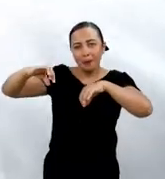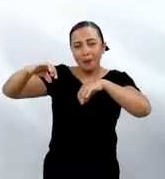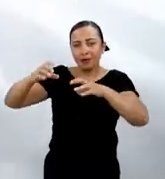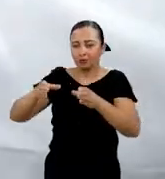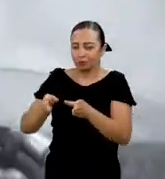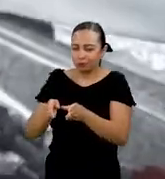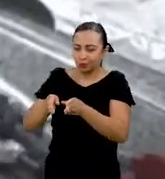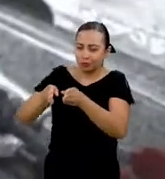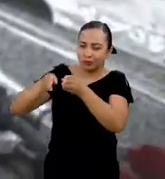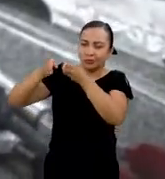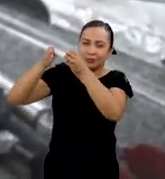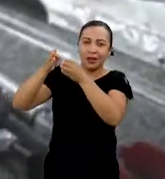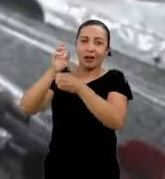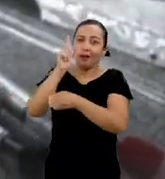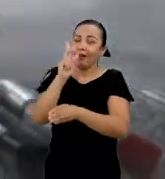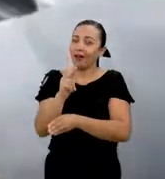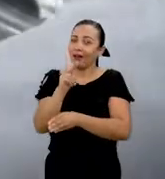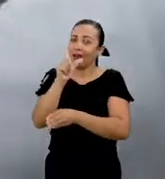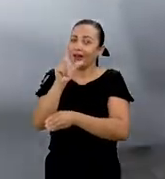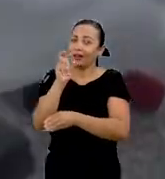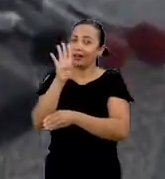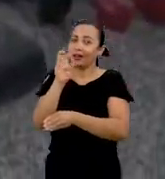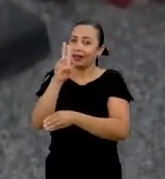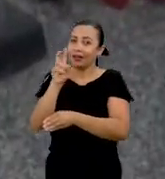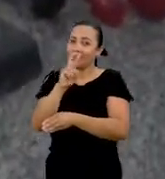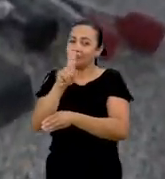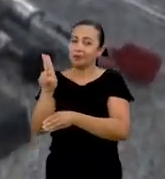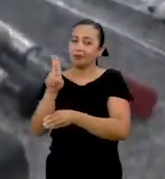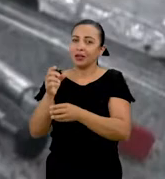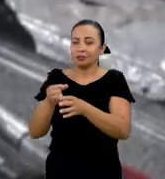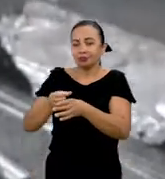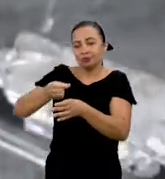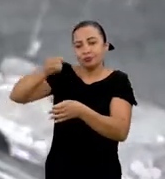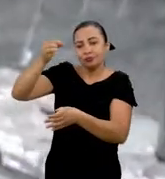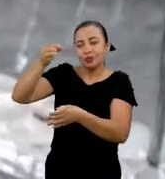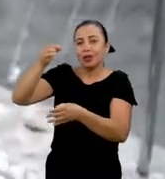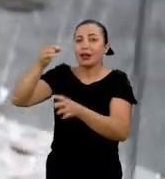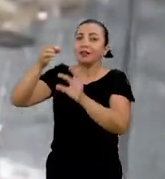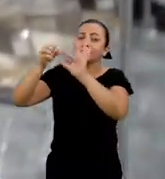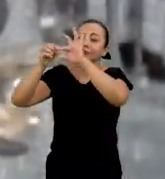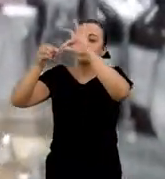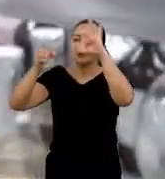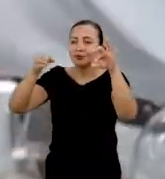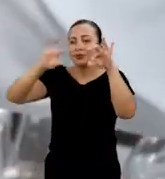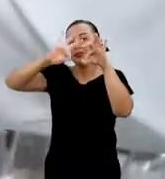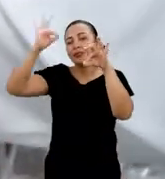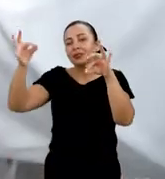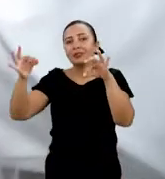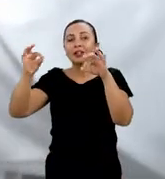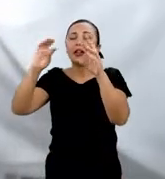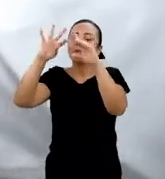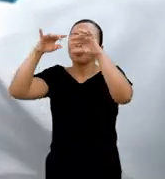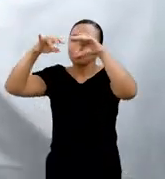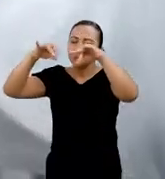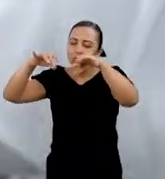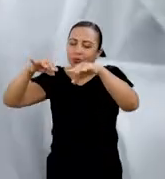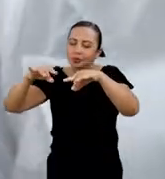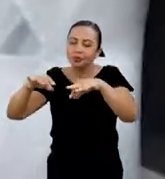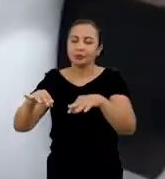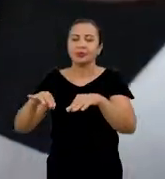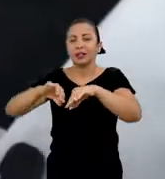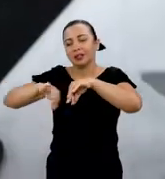de Claro e que essa peça que fica no meio aí só tô conversador de Kléber e a condensado o leite condensado